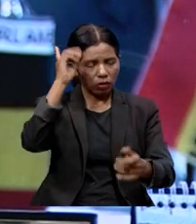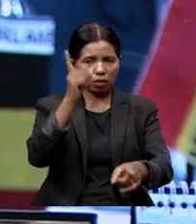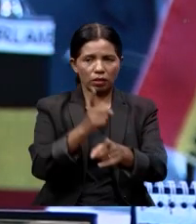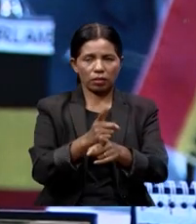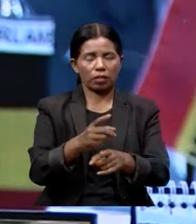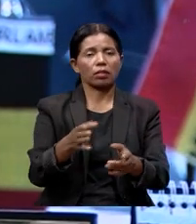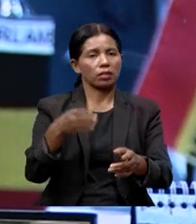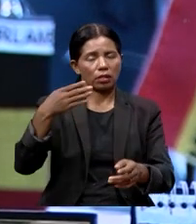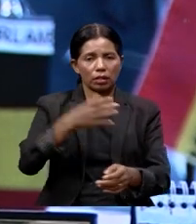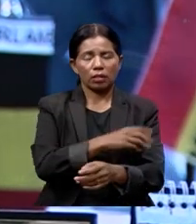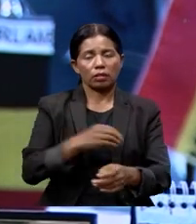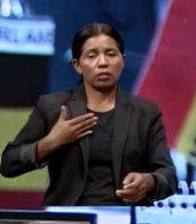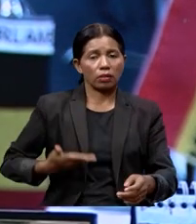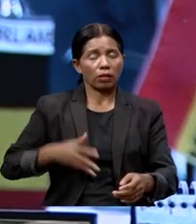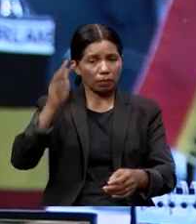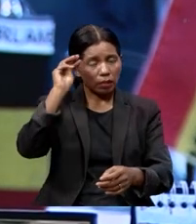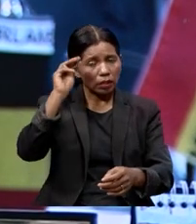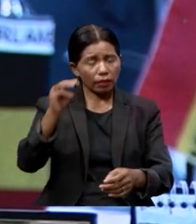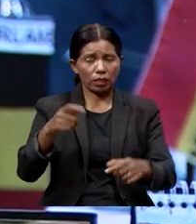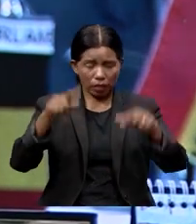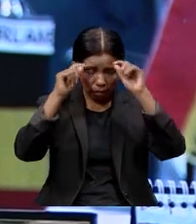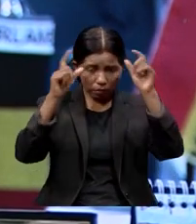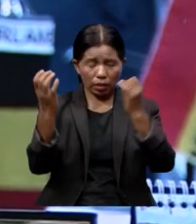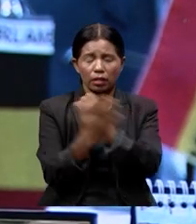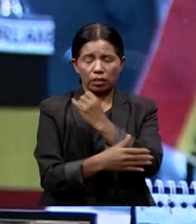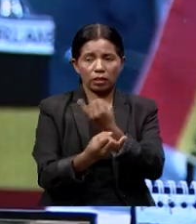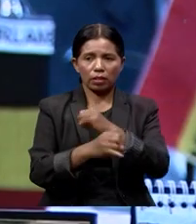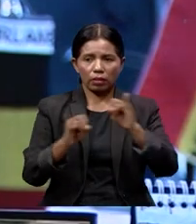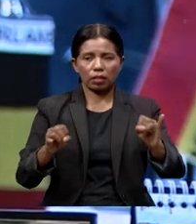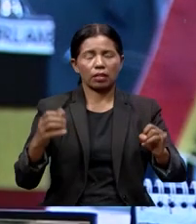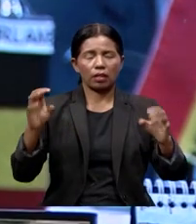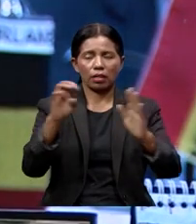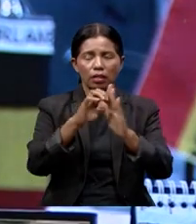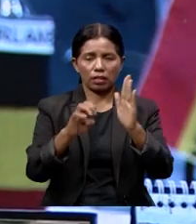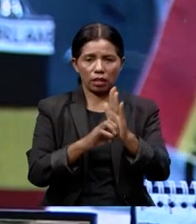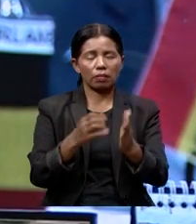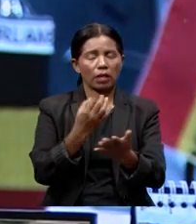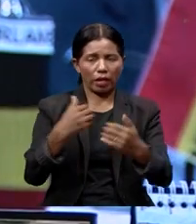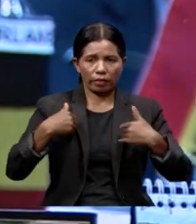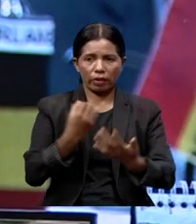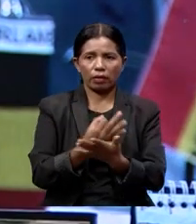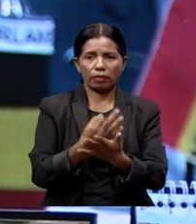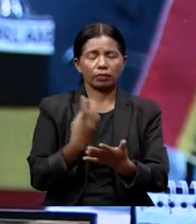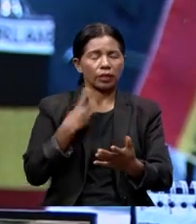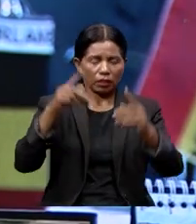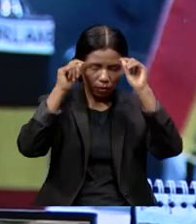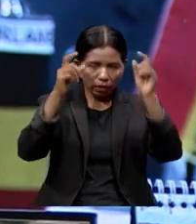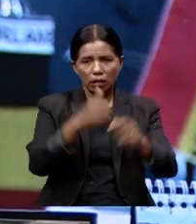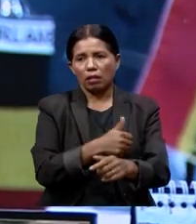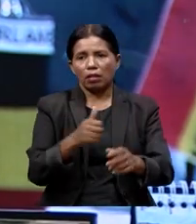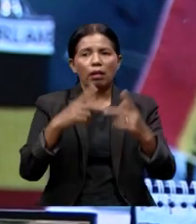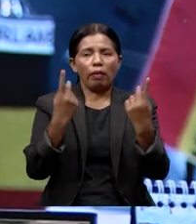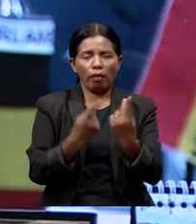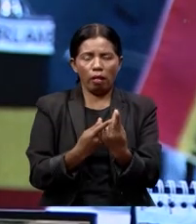senhora ministra. Ia Timor na saun quando ukungan estado mak ia osan fundo petrolífero. Ita nian Timor in selo fali. Companhia